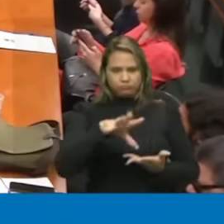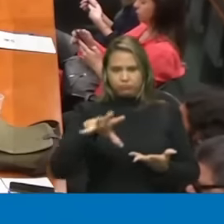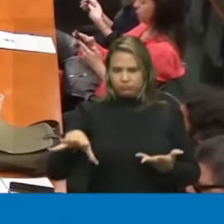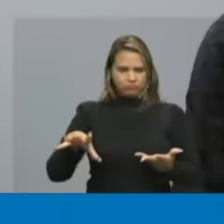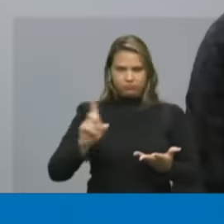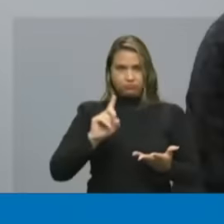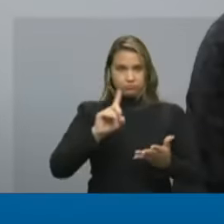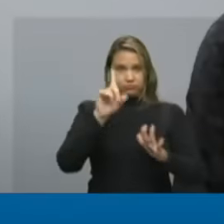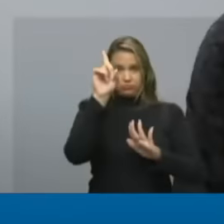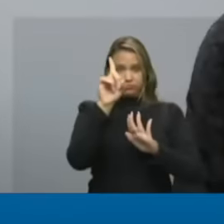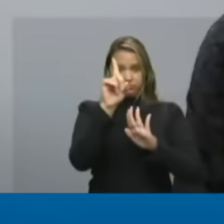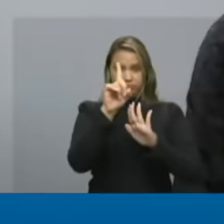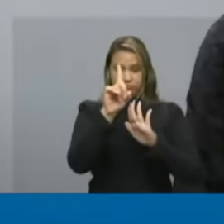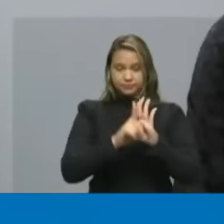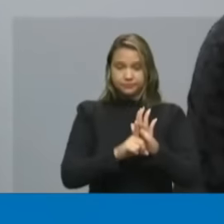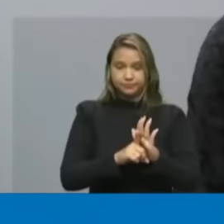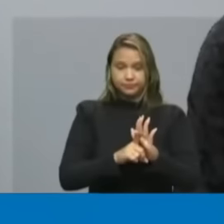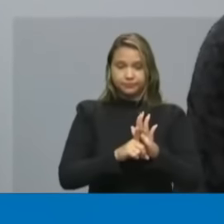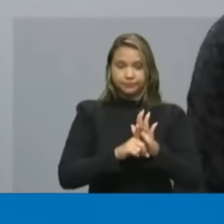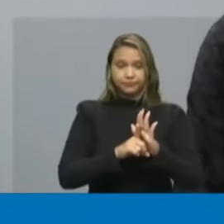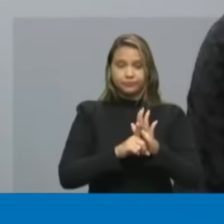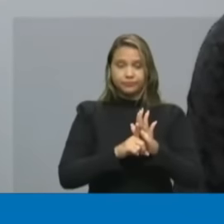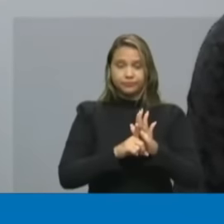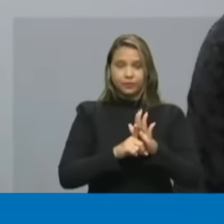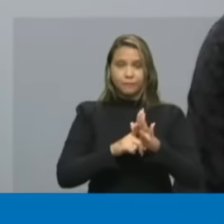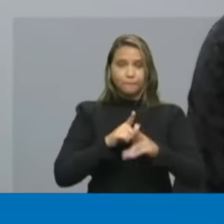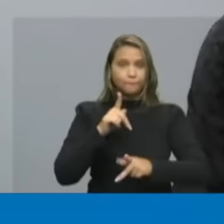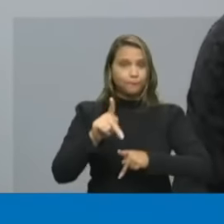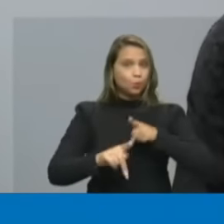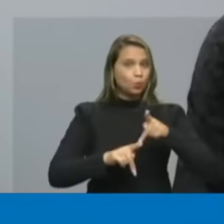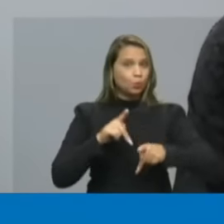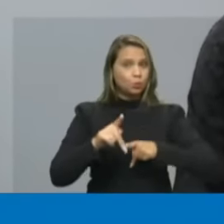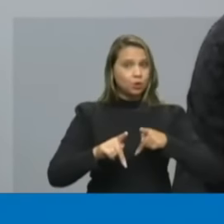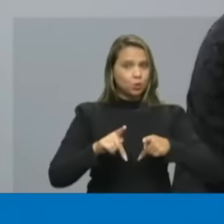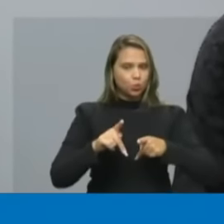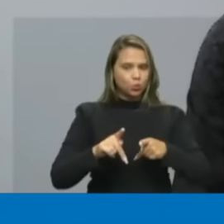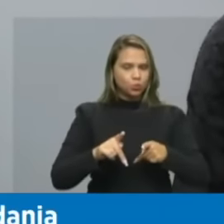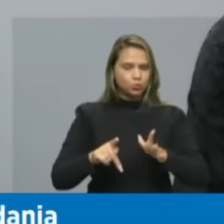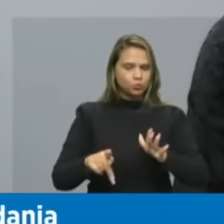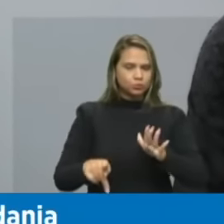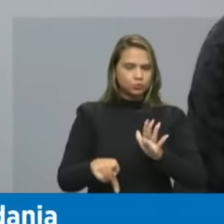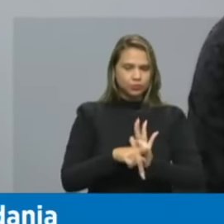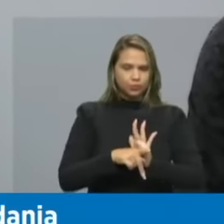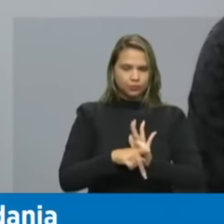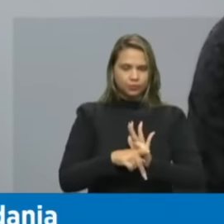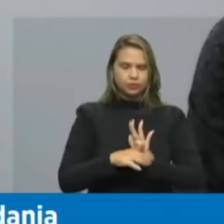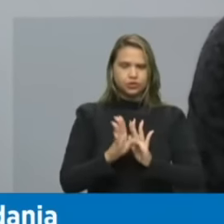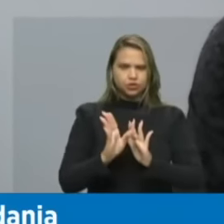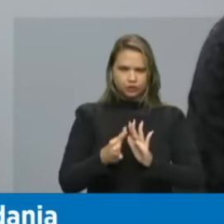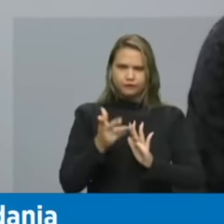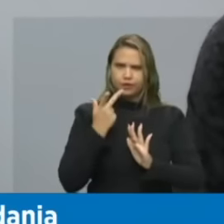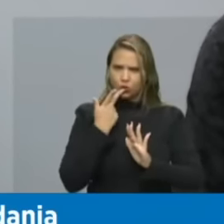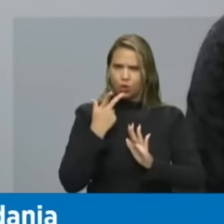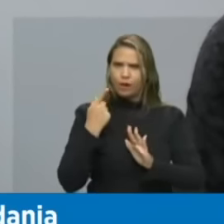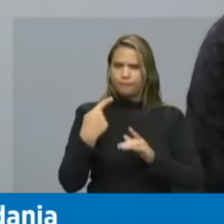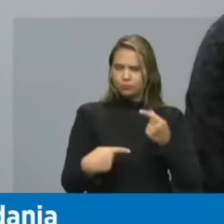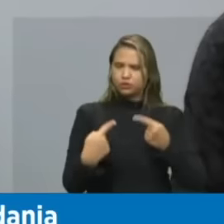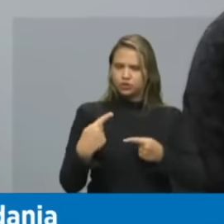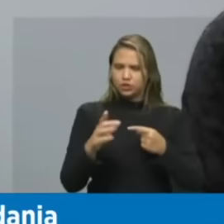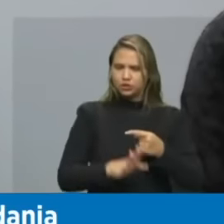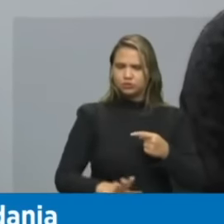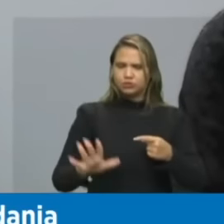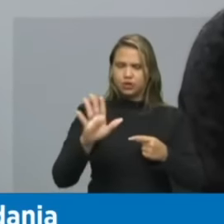trabalha com alguns públicos, que são públicos muito específicos, né? Quero repetir, o que já disse aqui, a Política Nacional de Direitos Humanos, ela pode